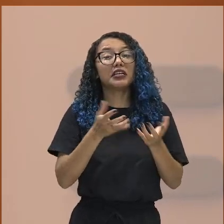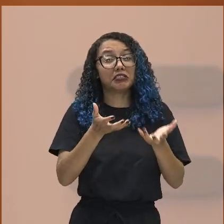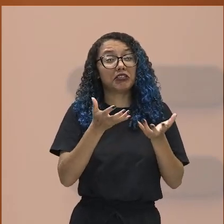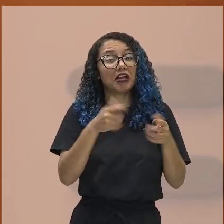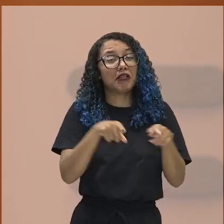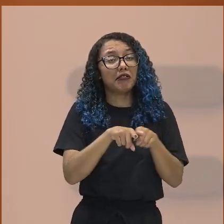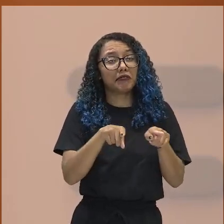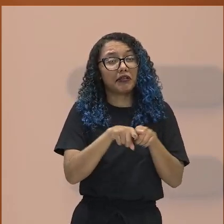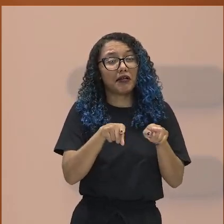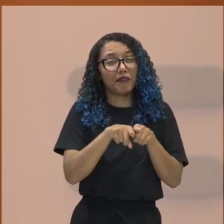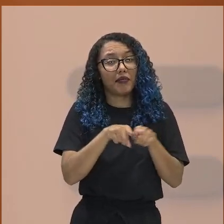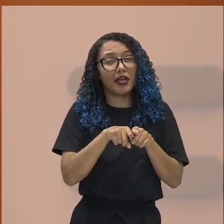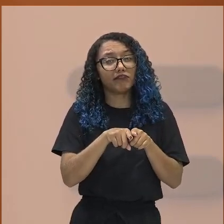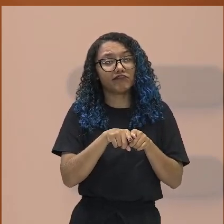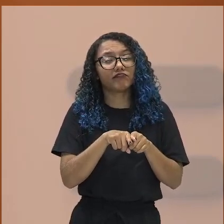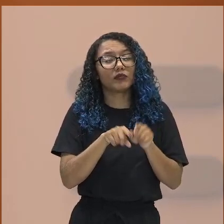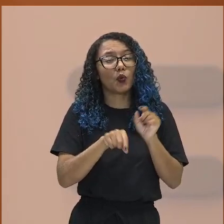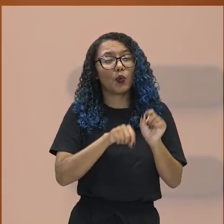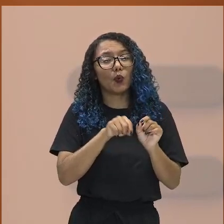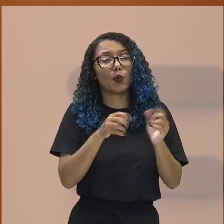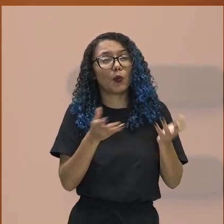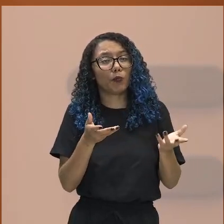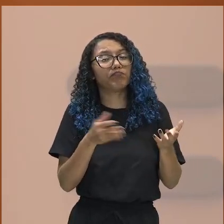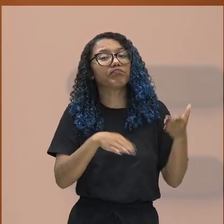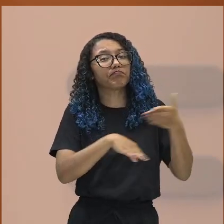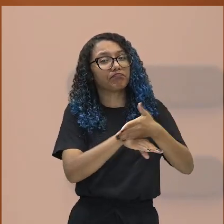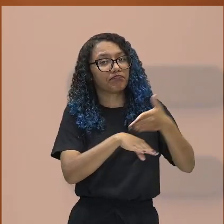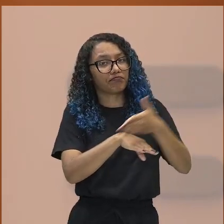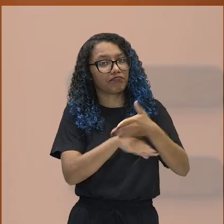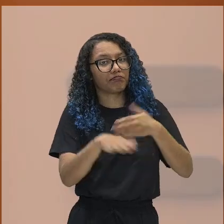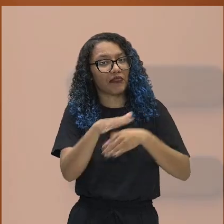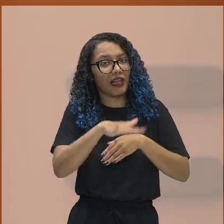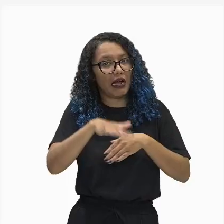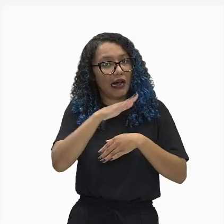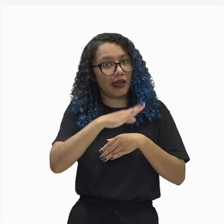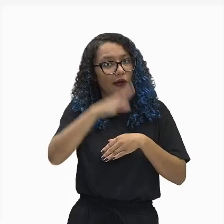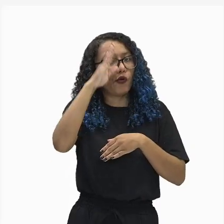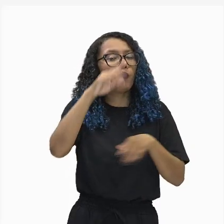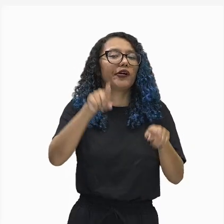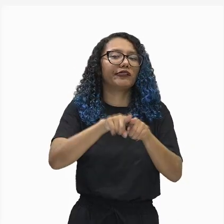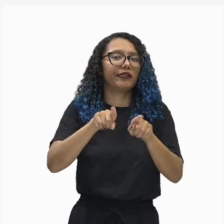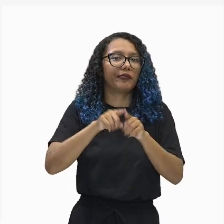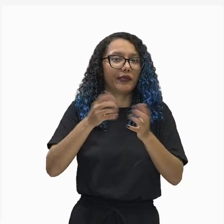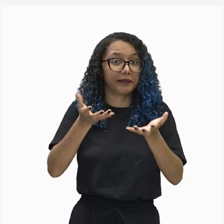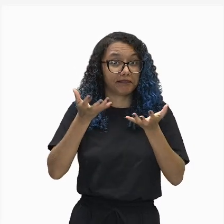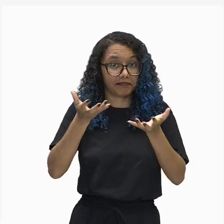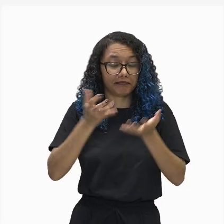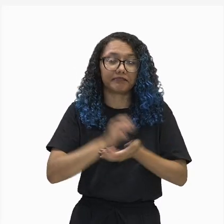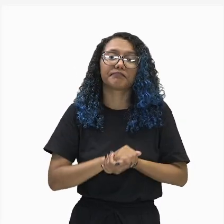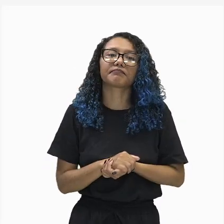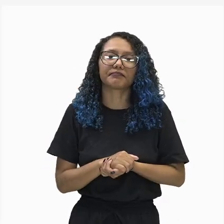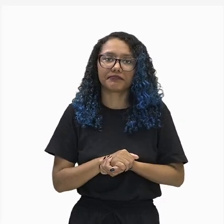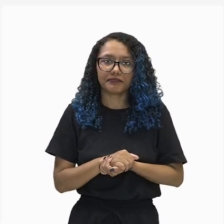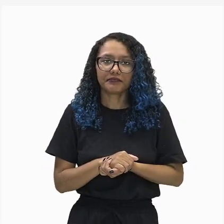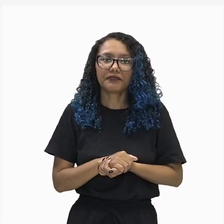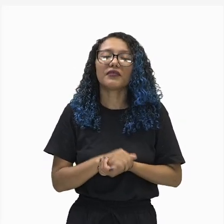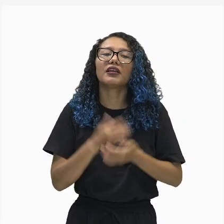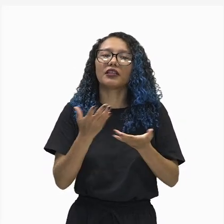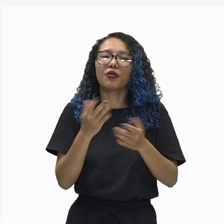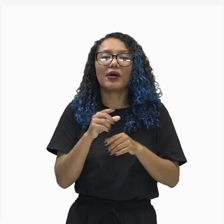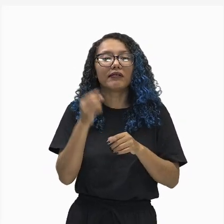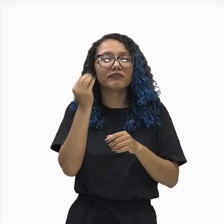querendo ali, né, também ali entrar então nas fronteiras do Império. Vamos então acompanhar ali comigo. Para fugir do